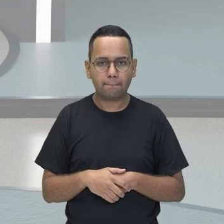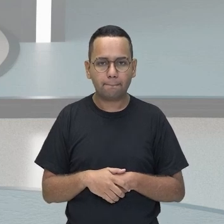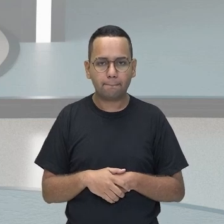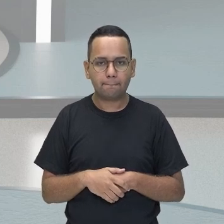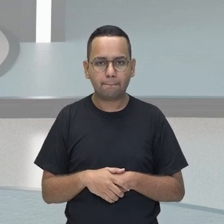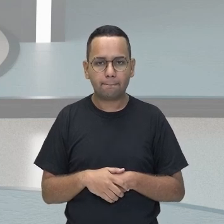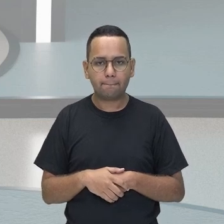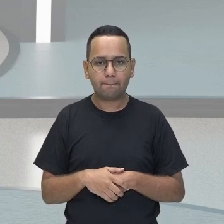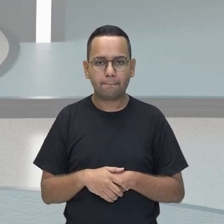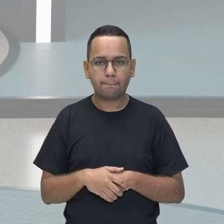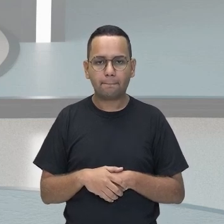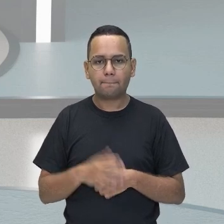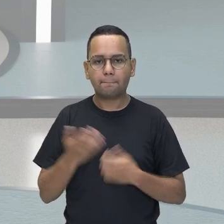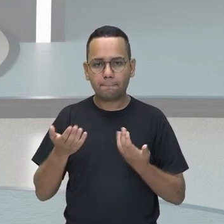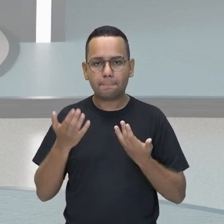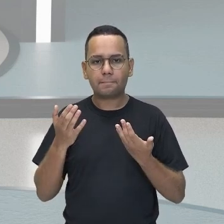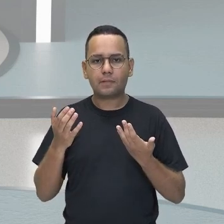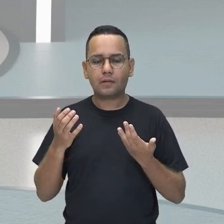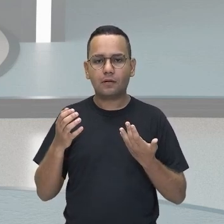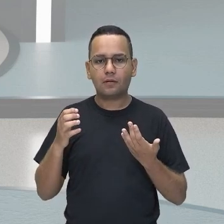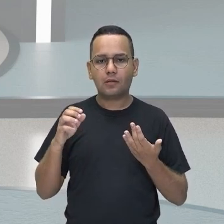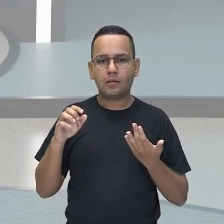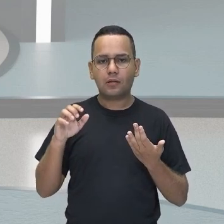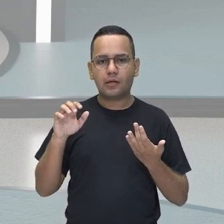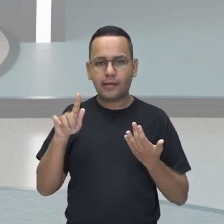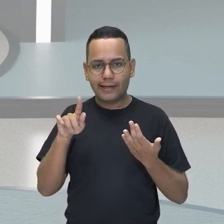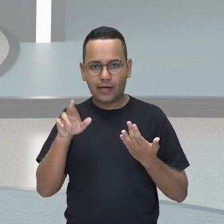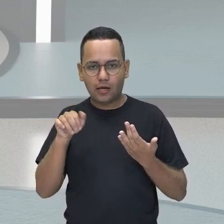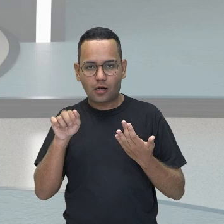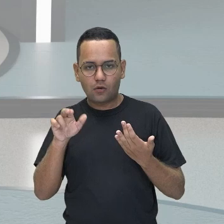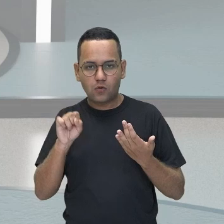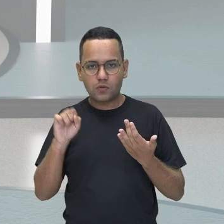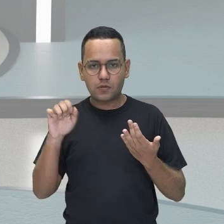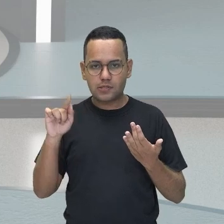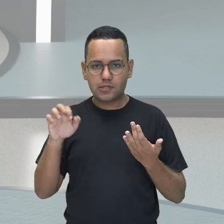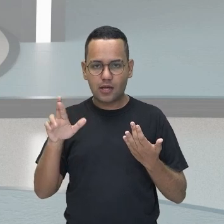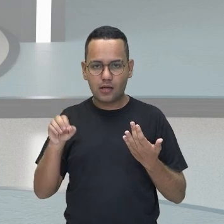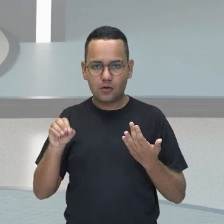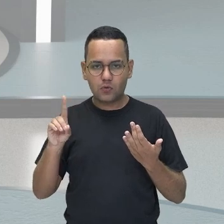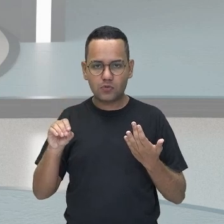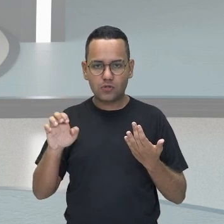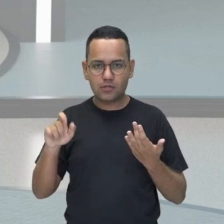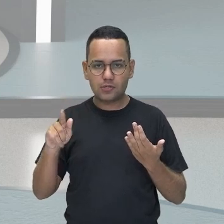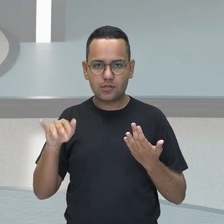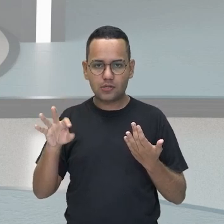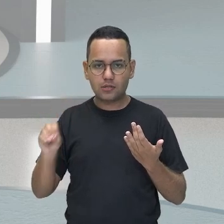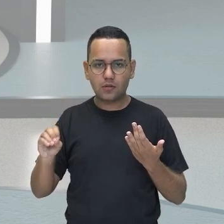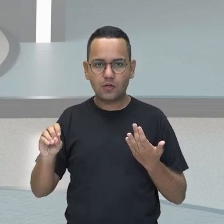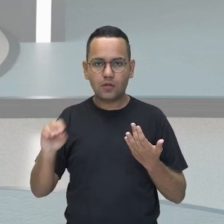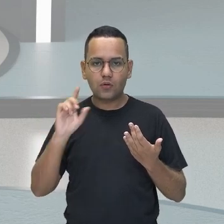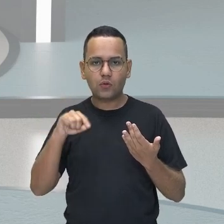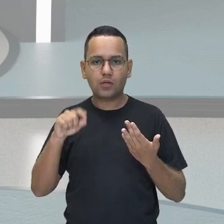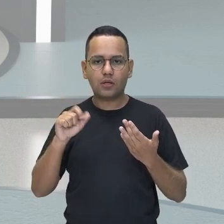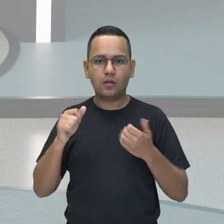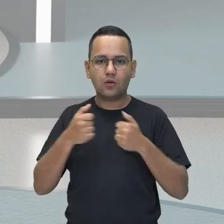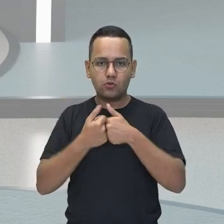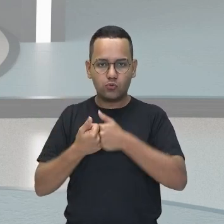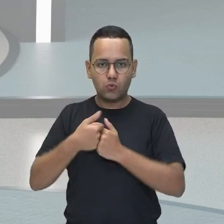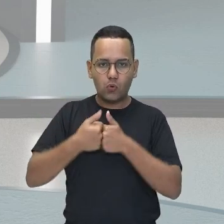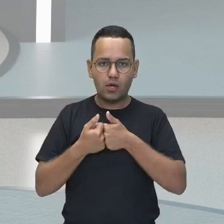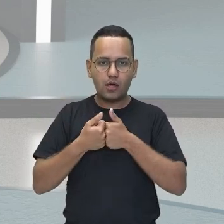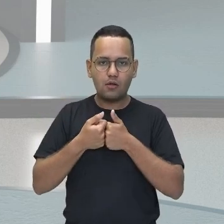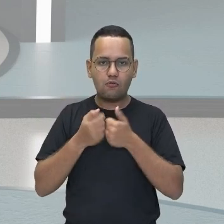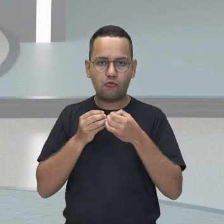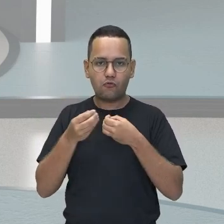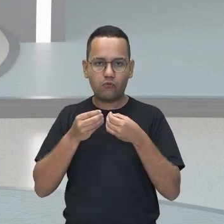o grau 0 de extensão e o joelho flexo, que vai promover a projeção desses joelhos para